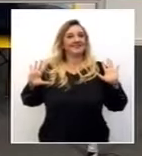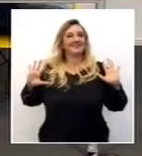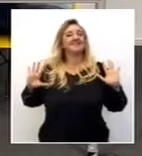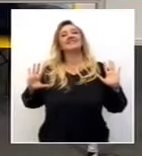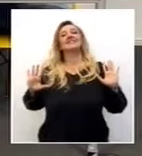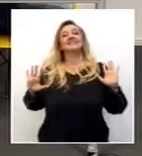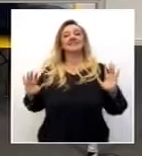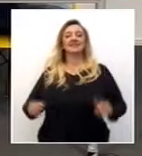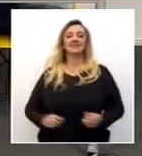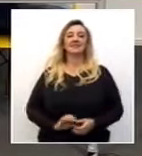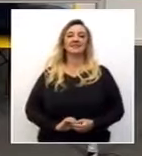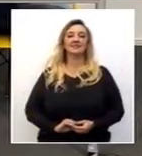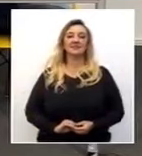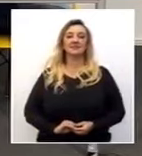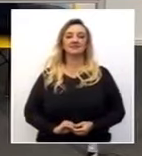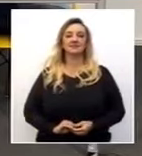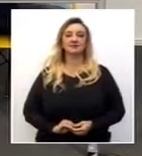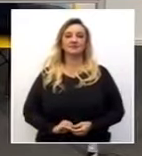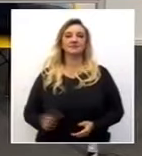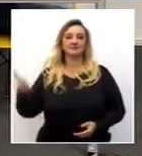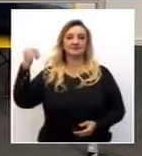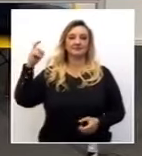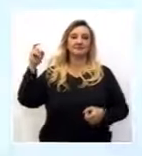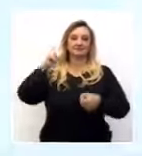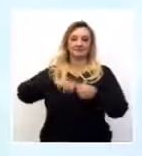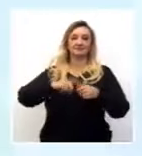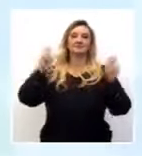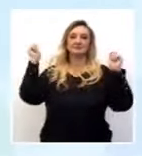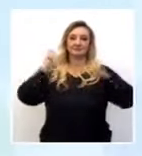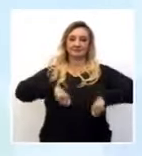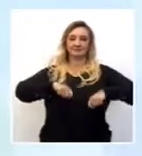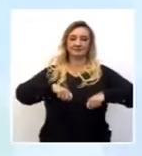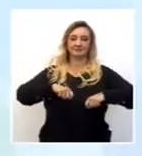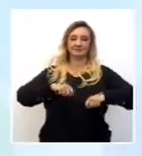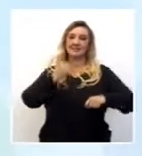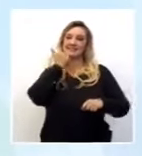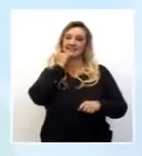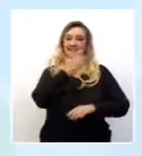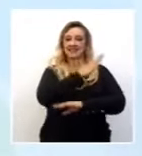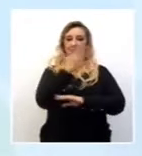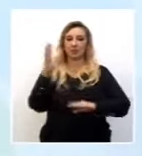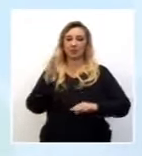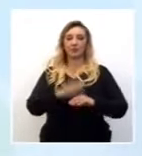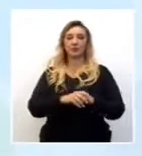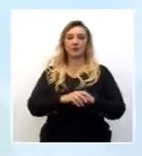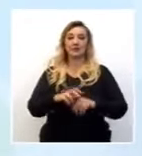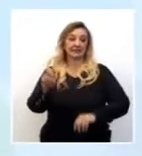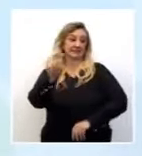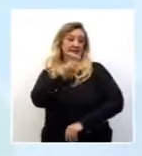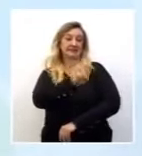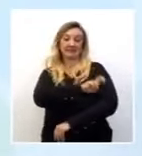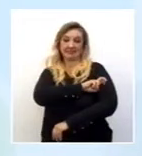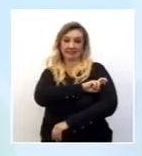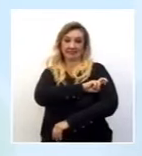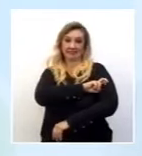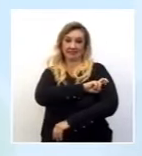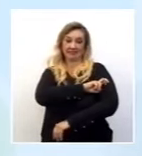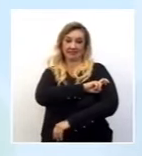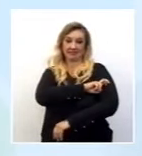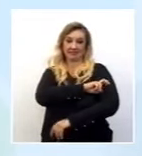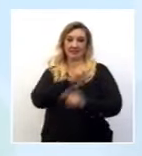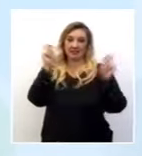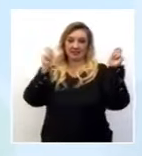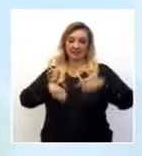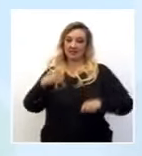perfeito. Interferir, né? Vamos voltar lá para a gente ver a habilidade de ciências da natureza, que é do 5º ano, né, a